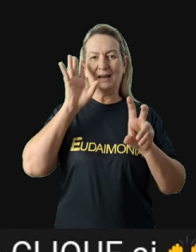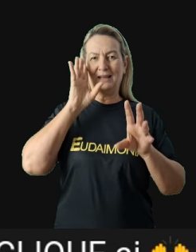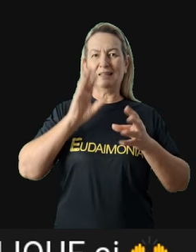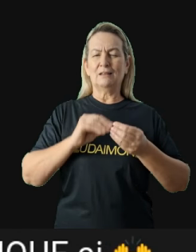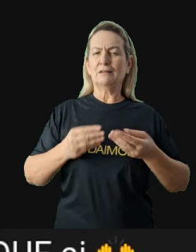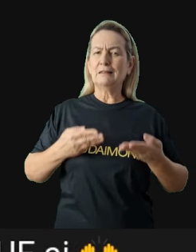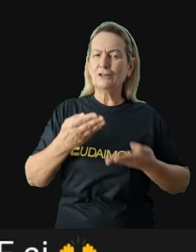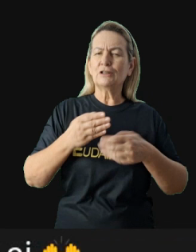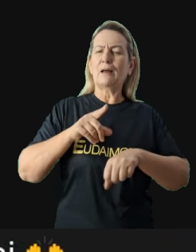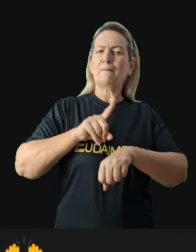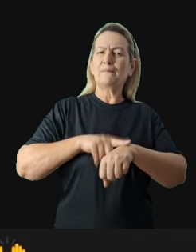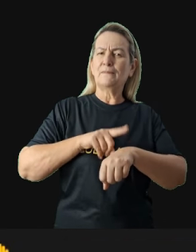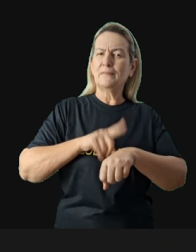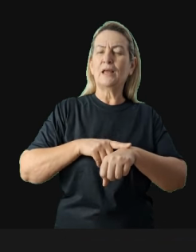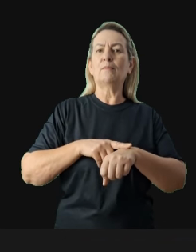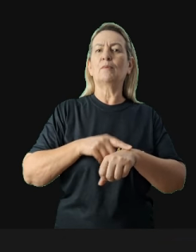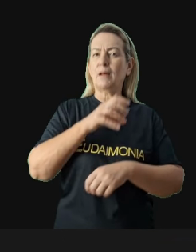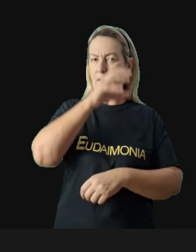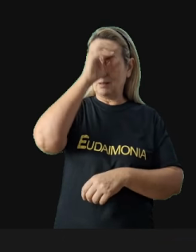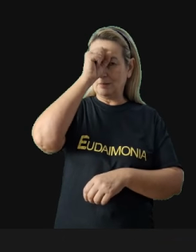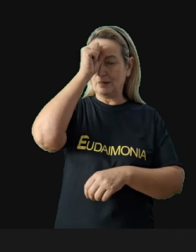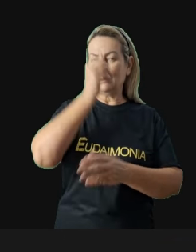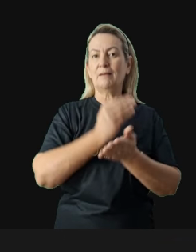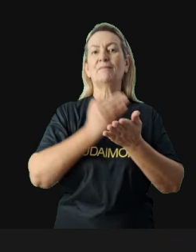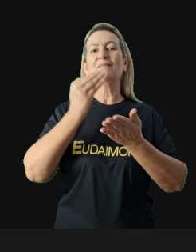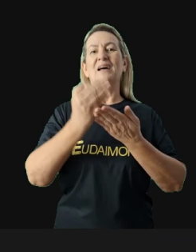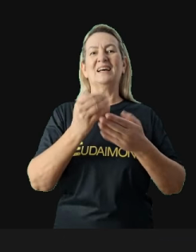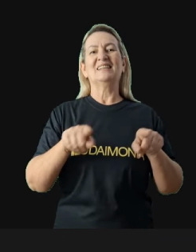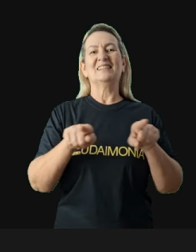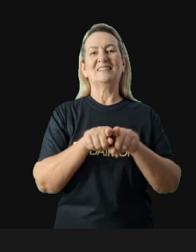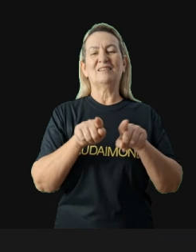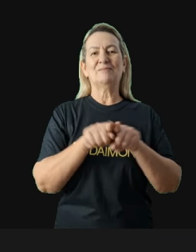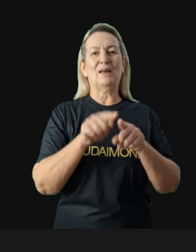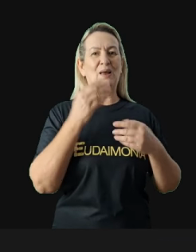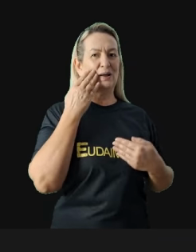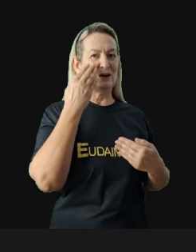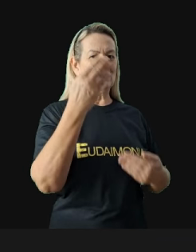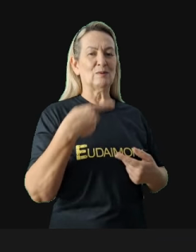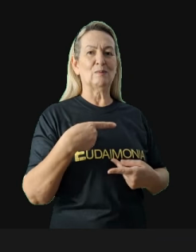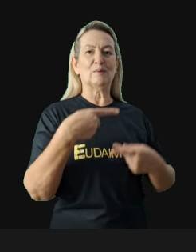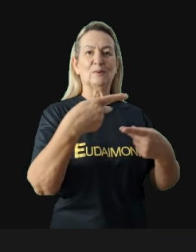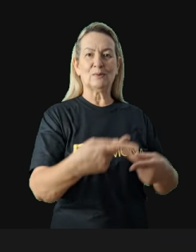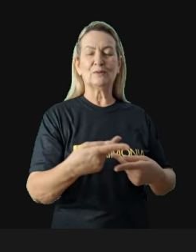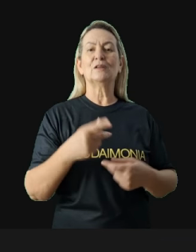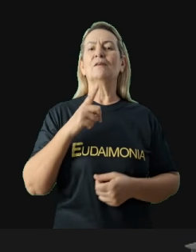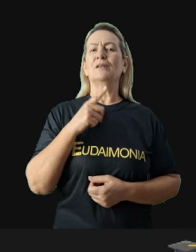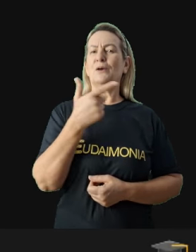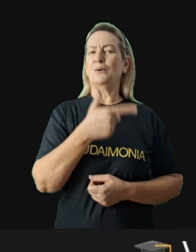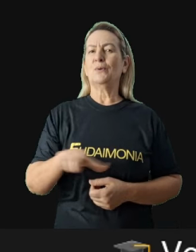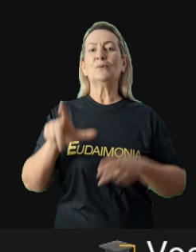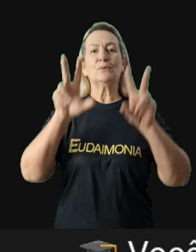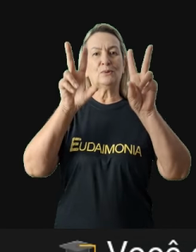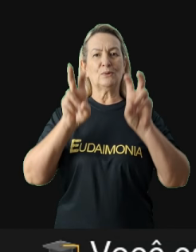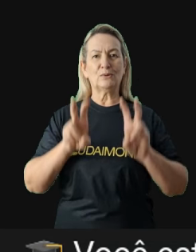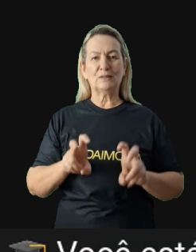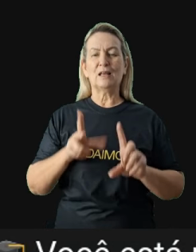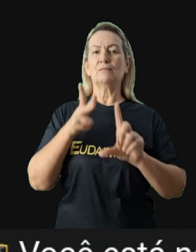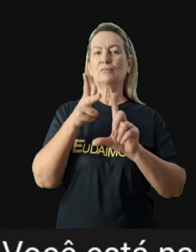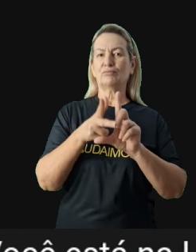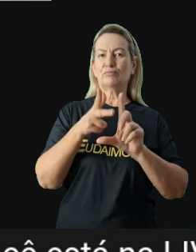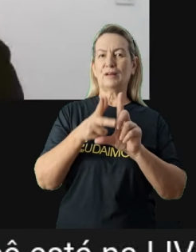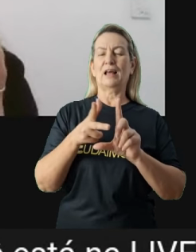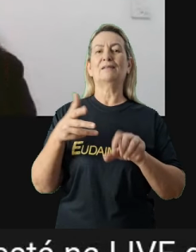disse o professor Pirangi, tem muita gente boa discutindo esses assuntos, e a gente tem que, né, dedicar uns minutinhos para nós aprendermos também um pouco